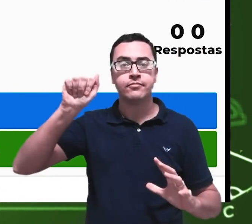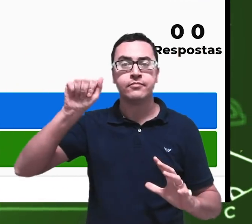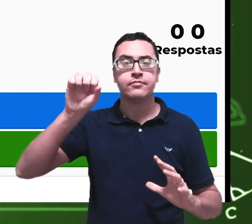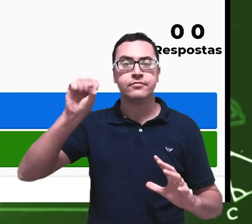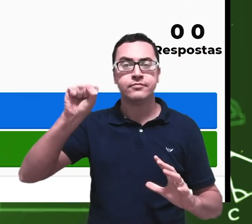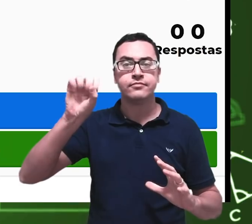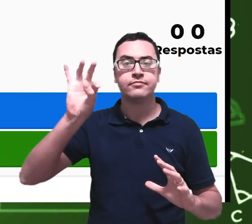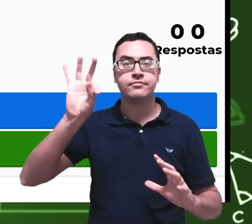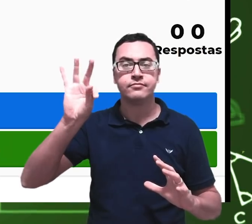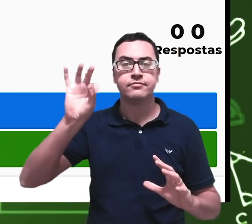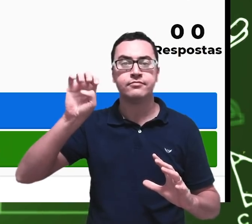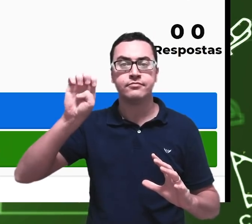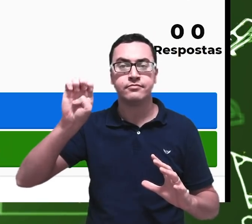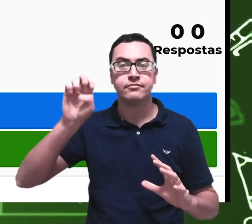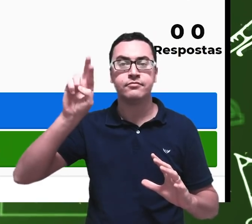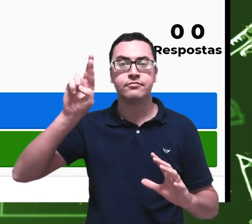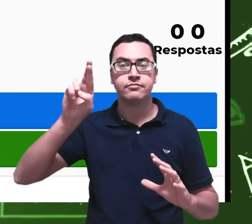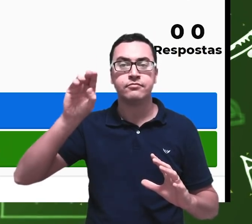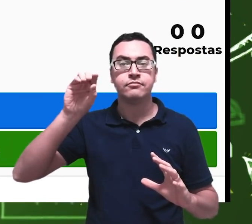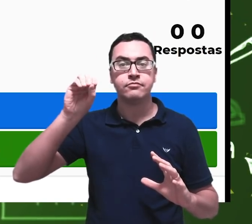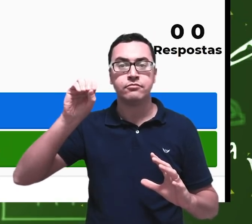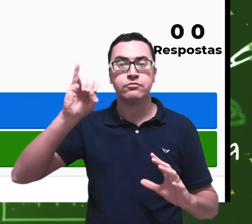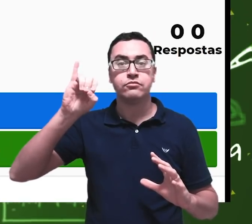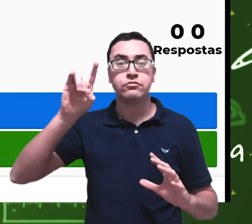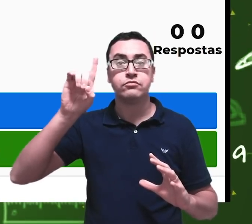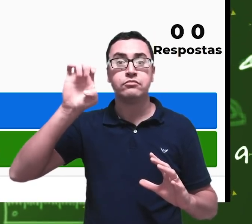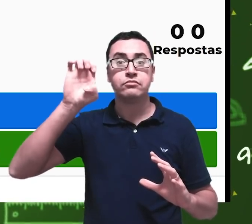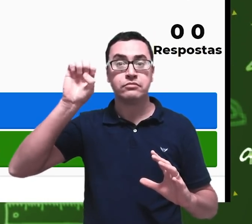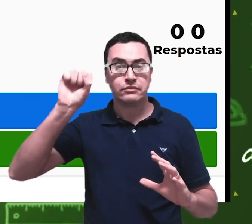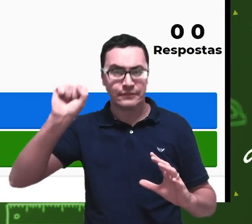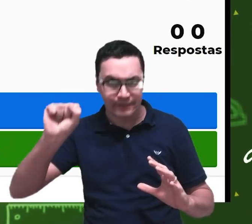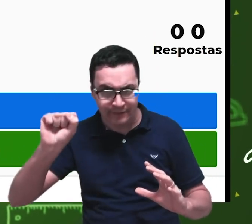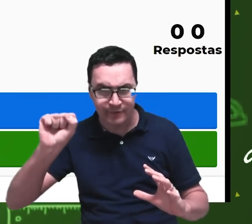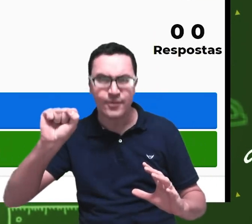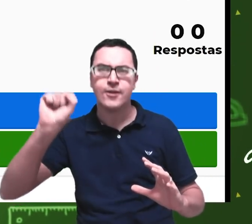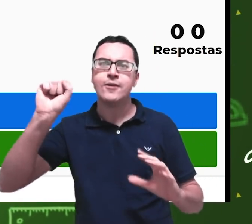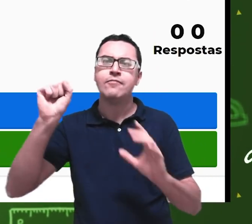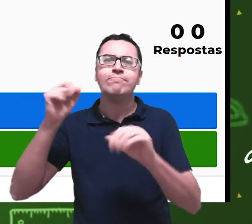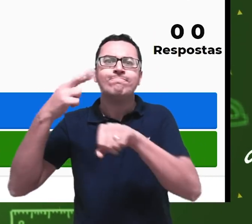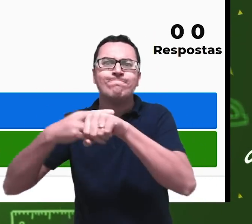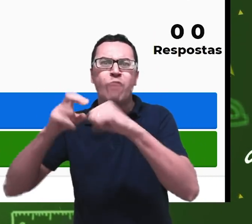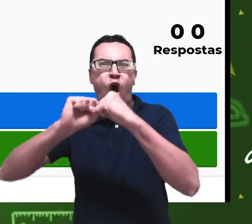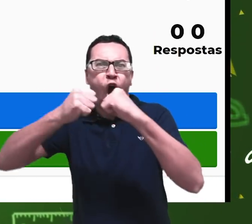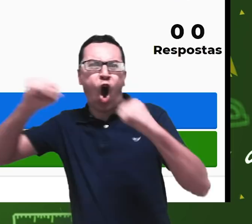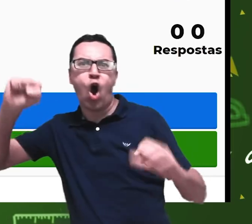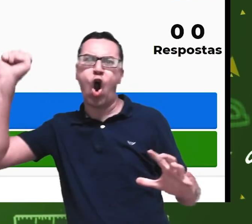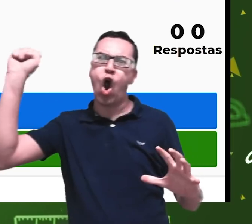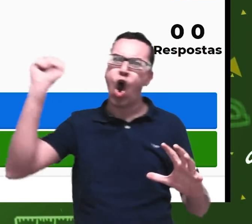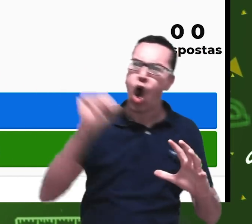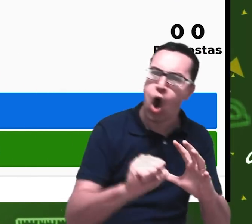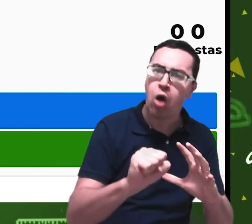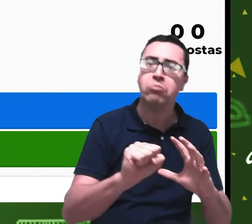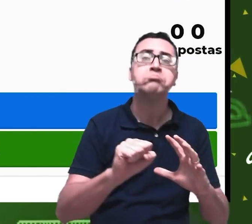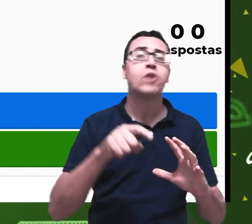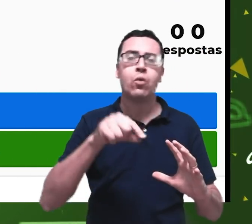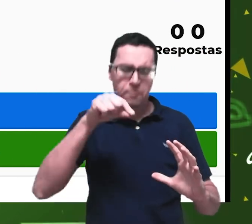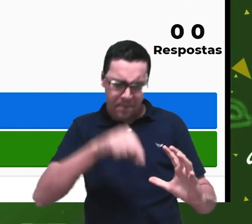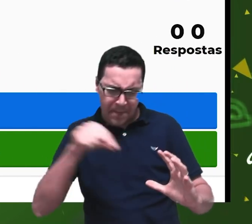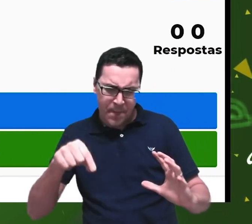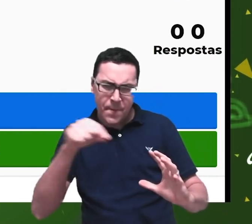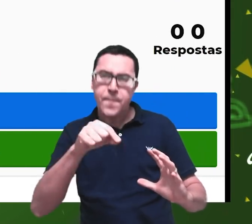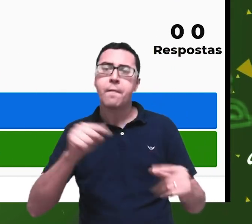primeiro aparece grandona, depois ela fica menorzinha aí em cima da sua tela, tá bom? Então, você acha